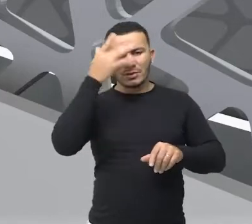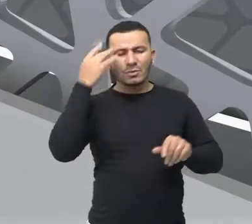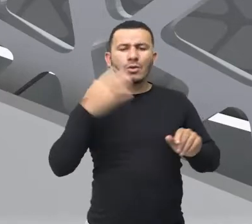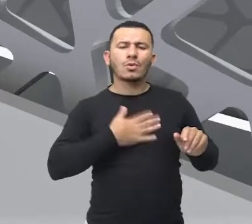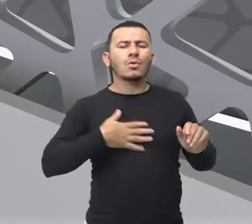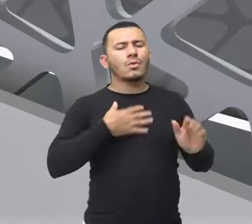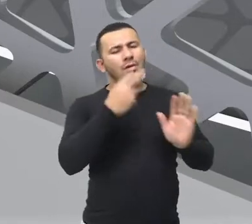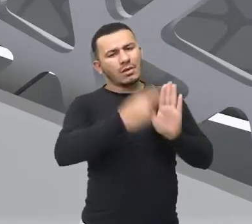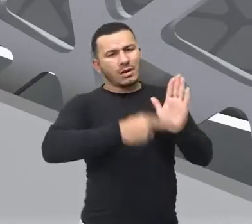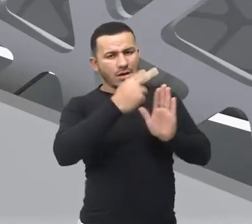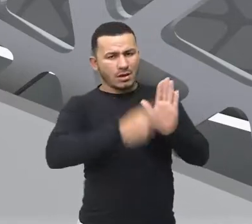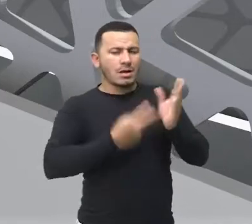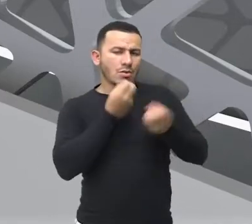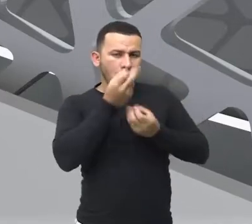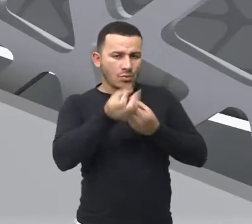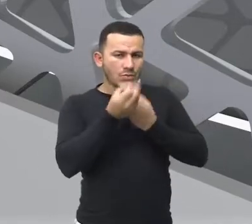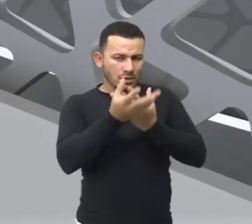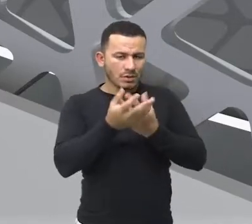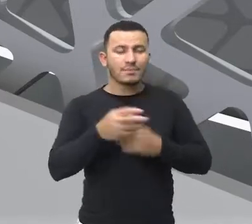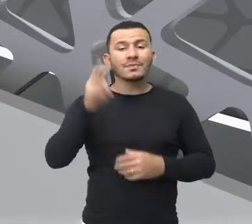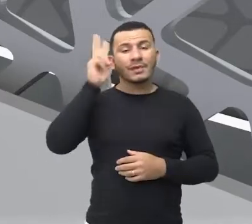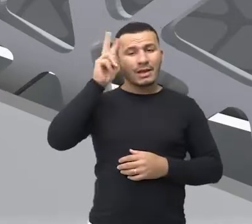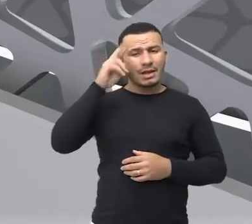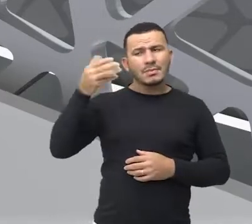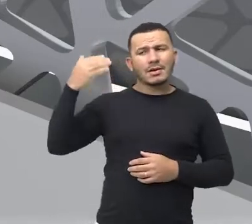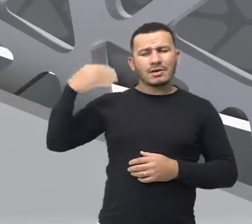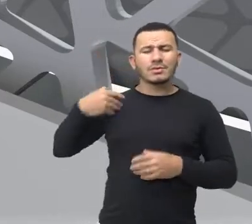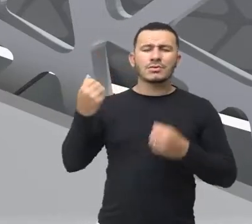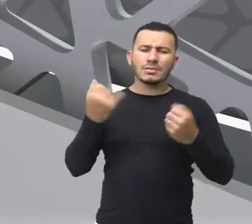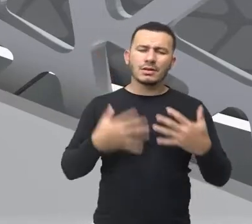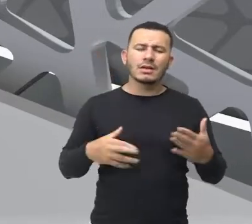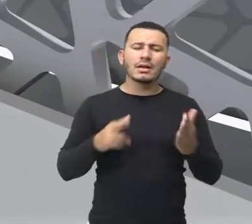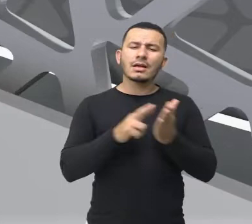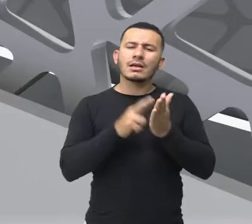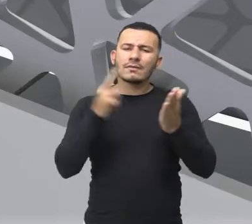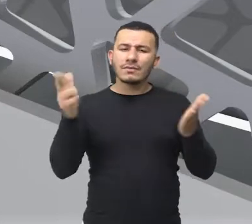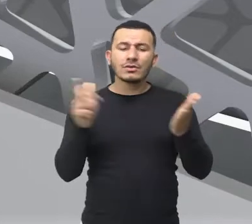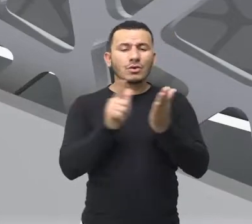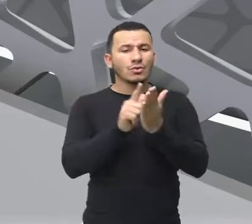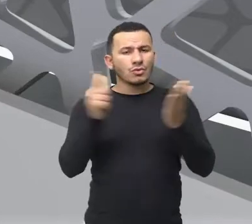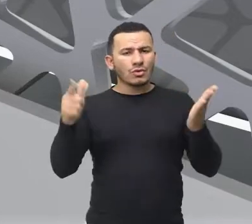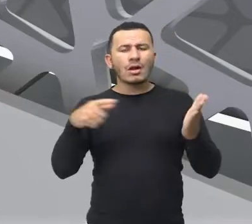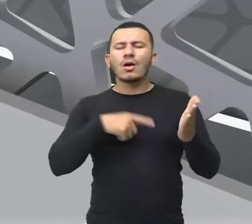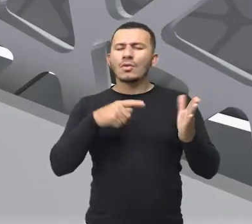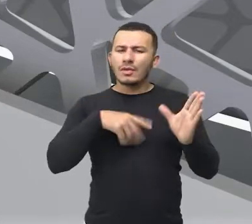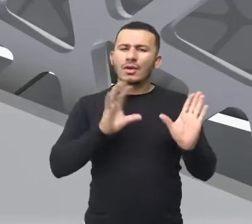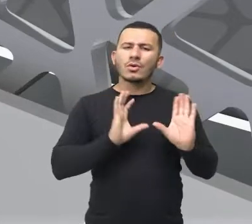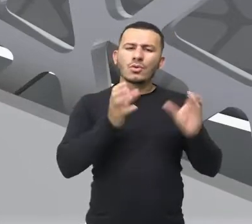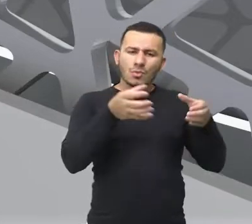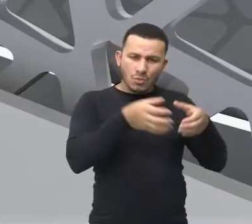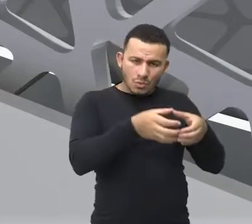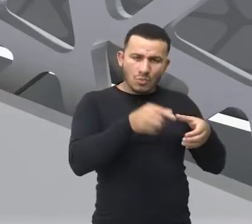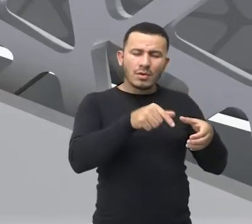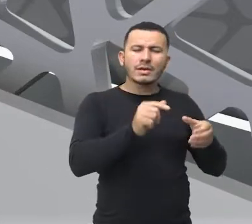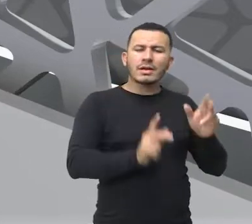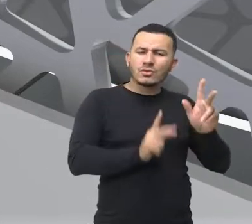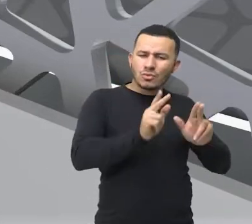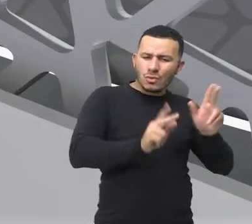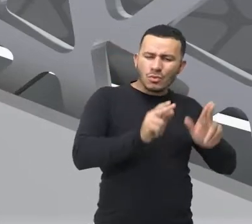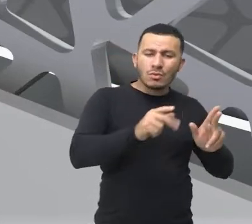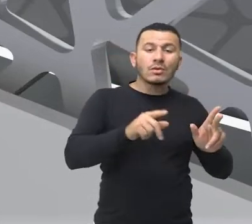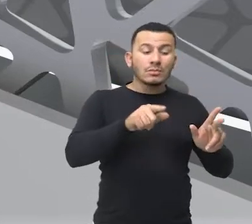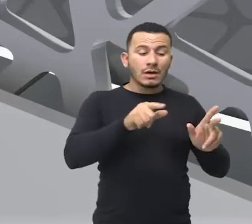nós já estudamos que os veículos de comunicação, as revistas, jornais, eles possuem uma linha editorial e essa linha sempre